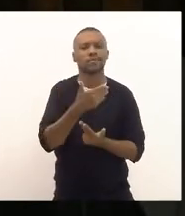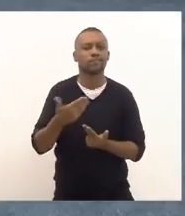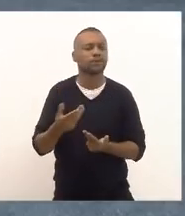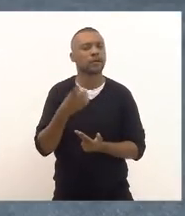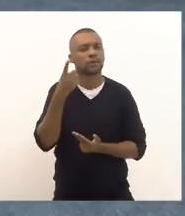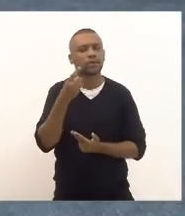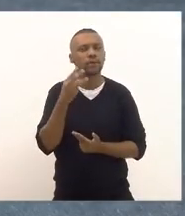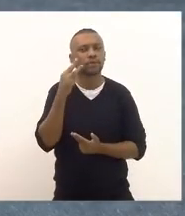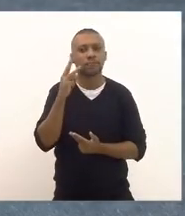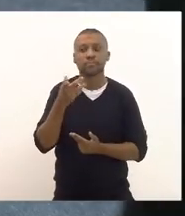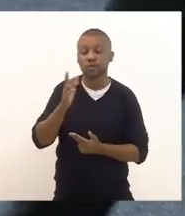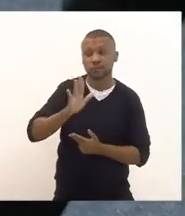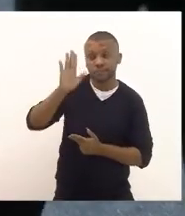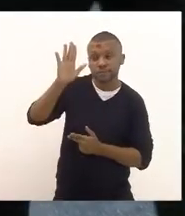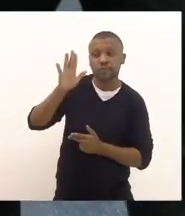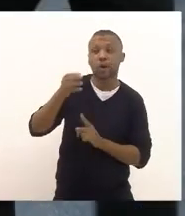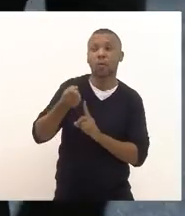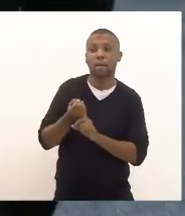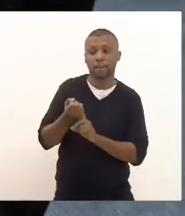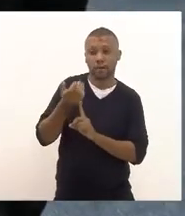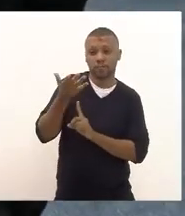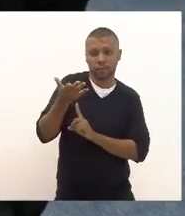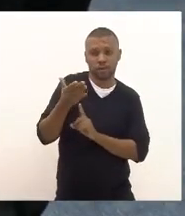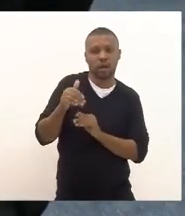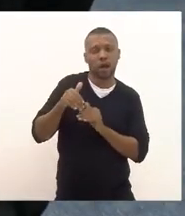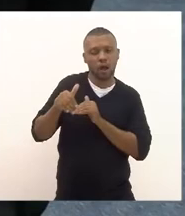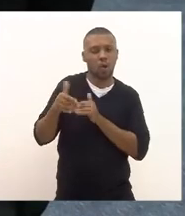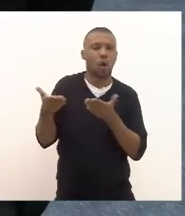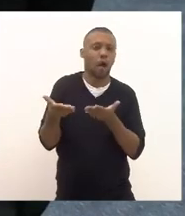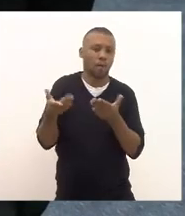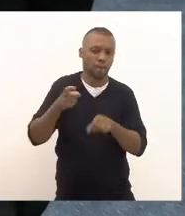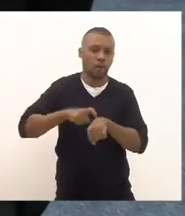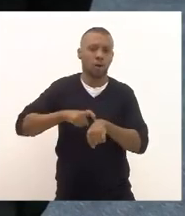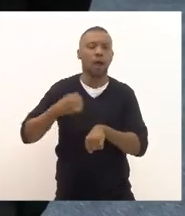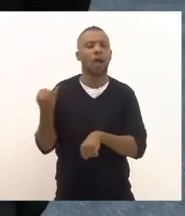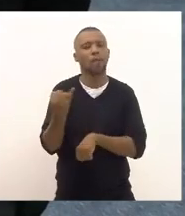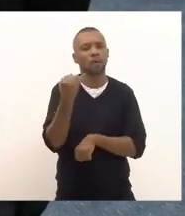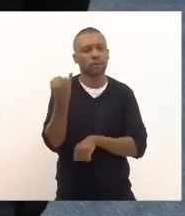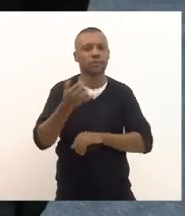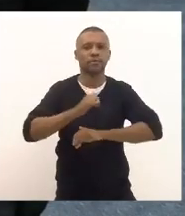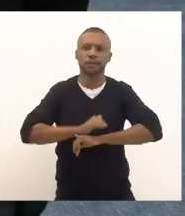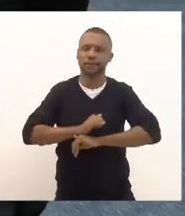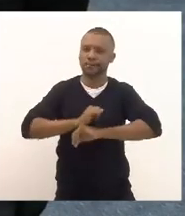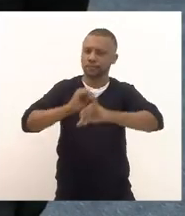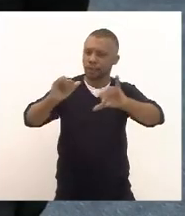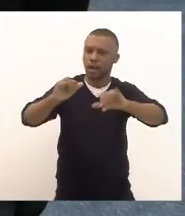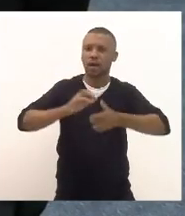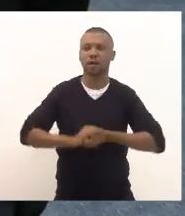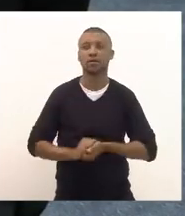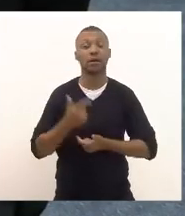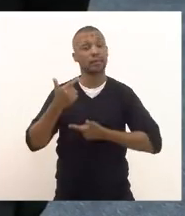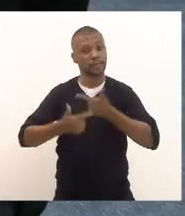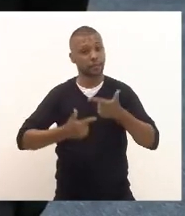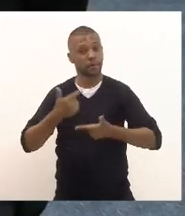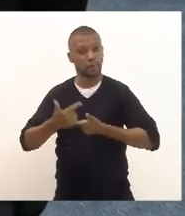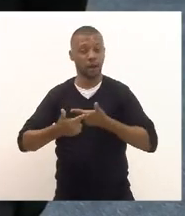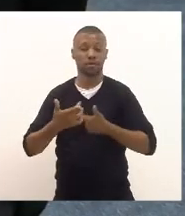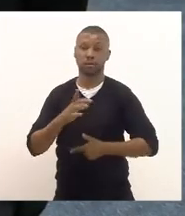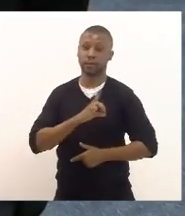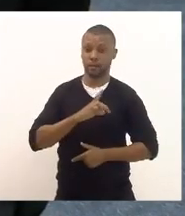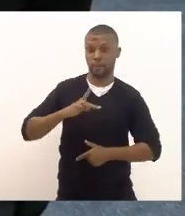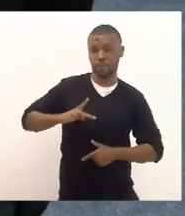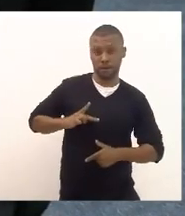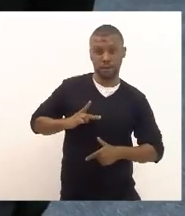Carneiro testei agora pouco sobre a importância desta mensagem sobre a importância do trabalho da